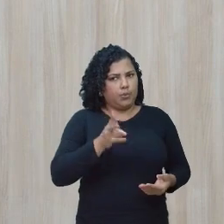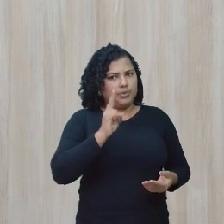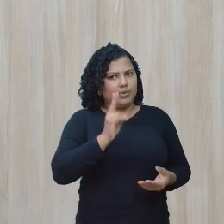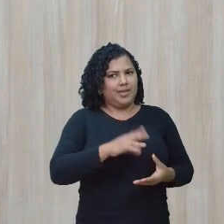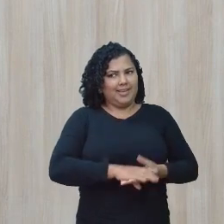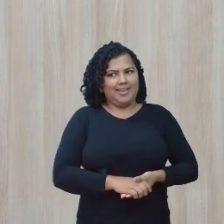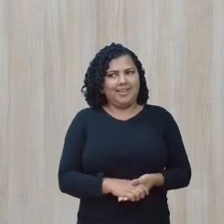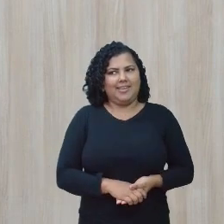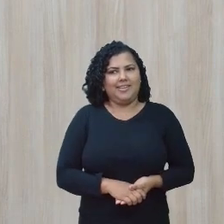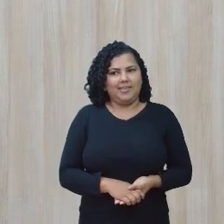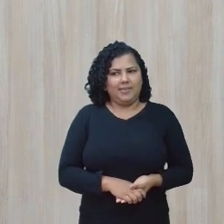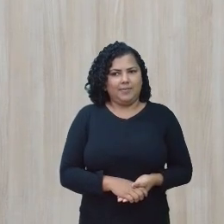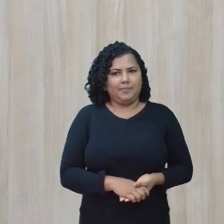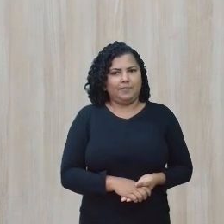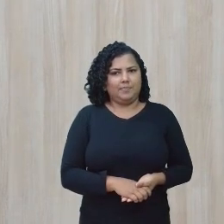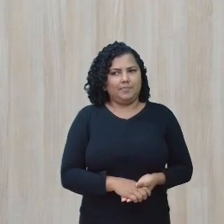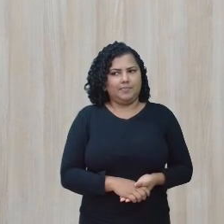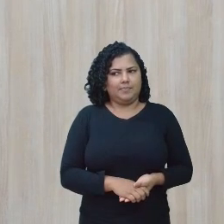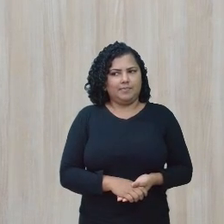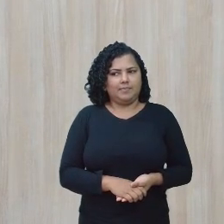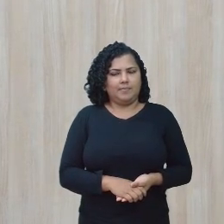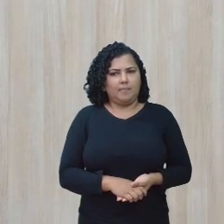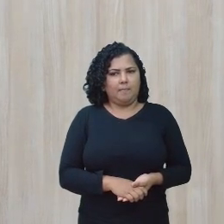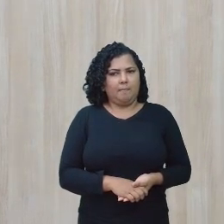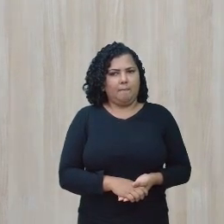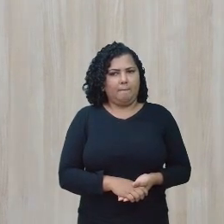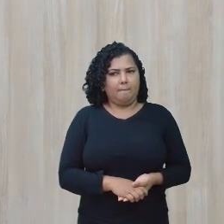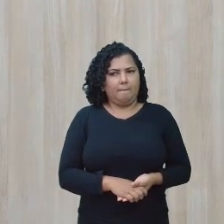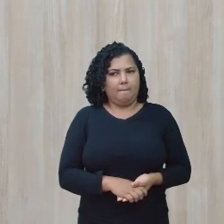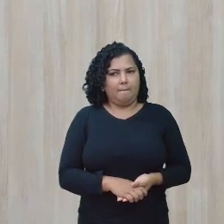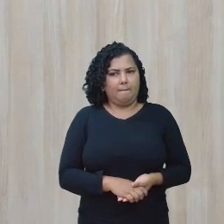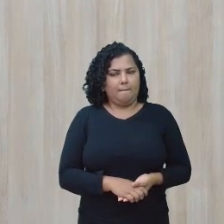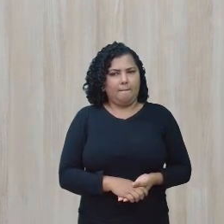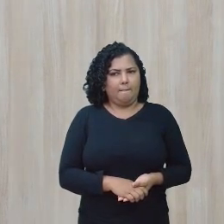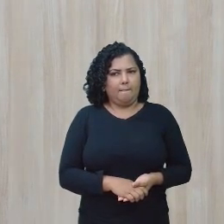Tentando seguir aqui. Vamos lá, seguinte.